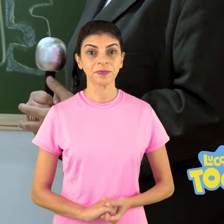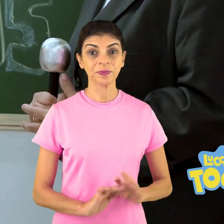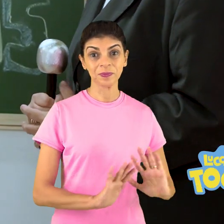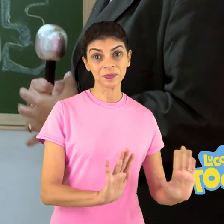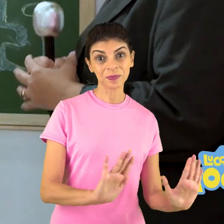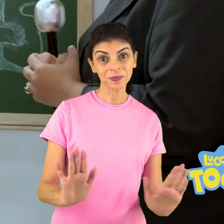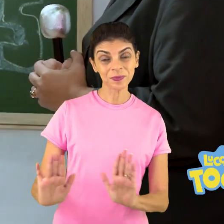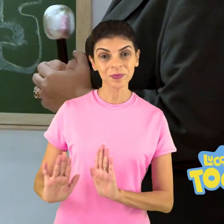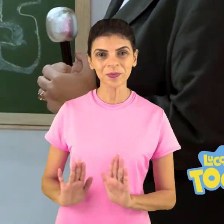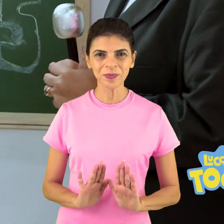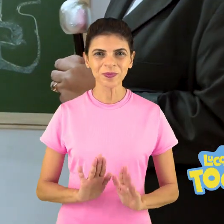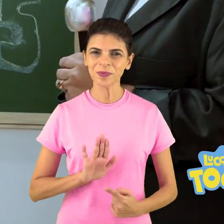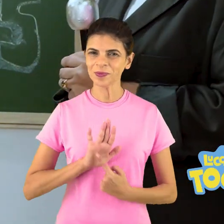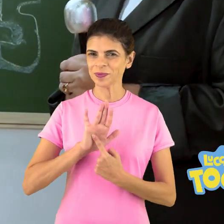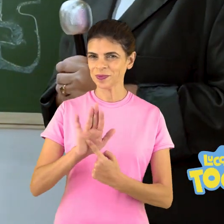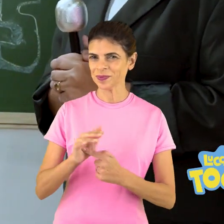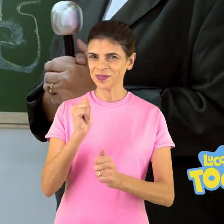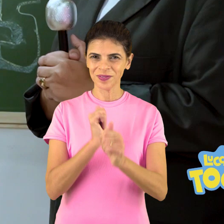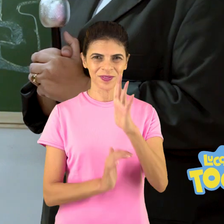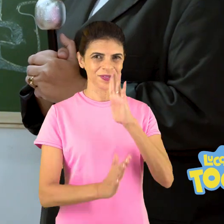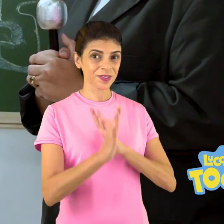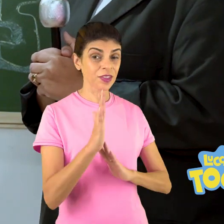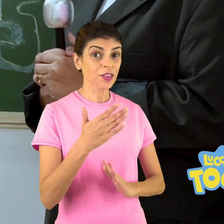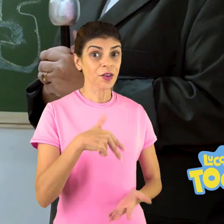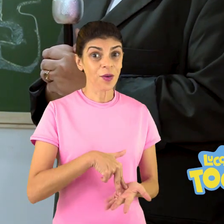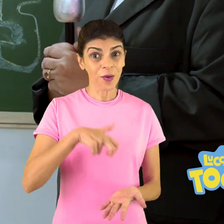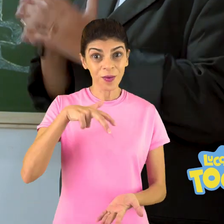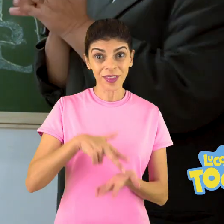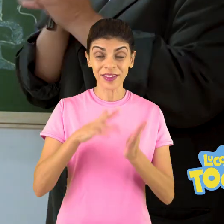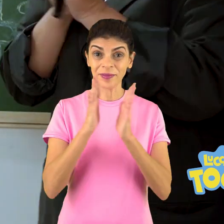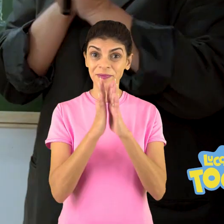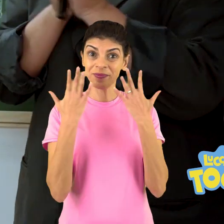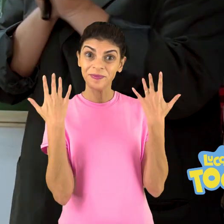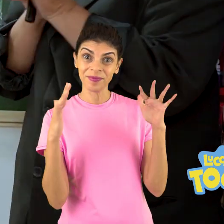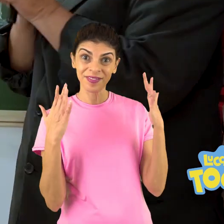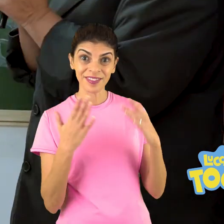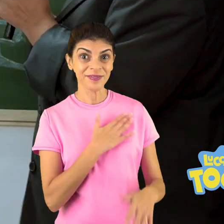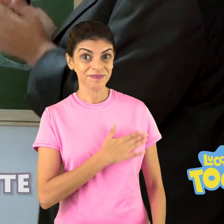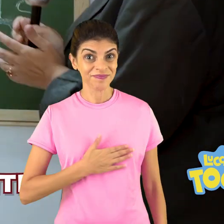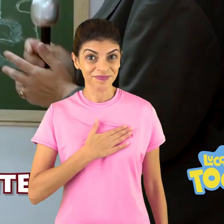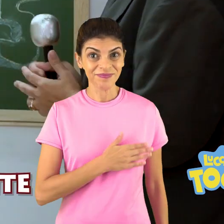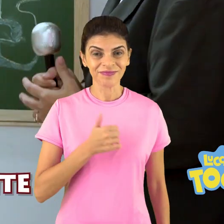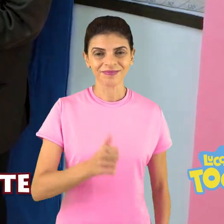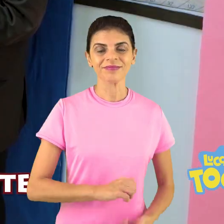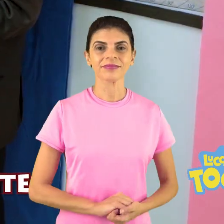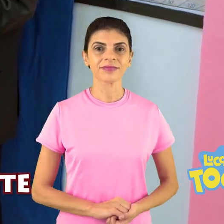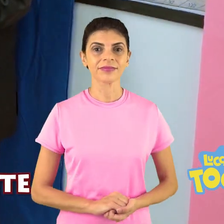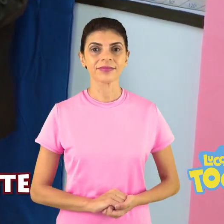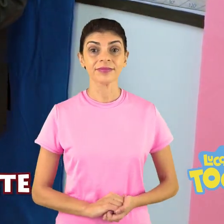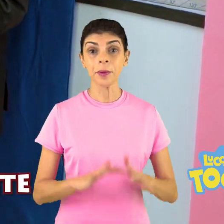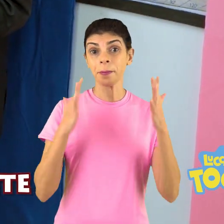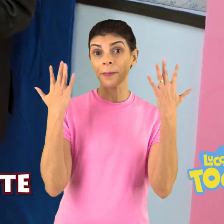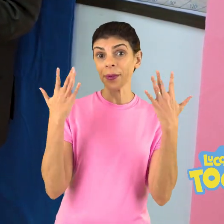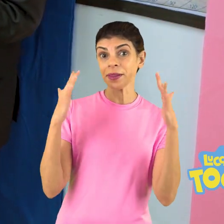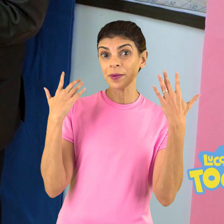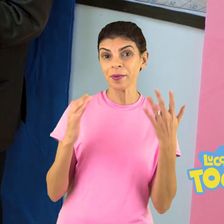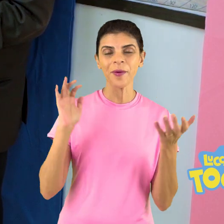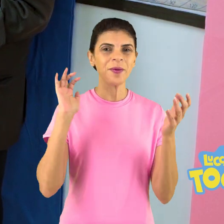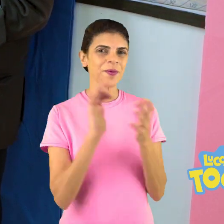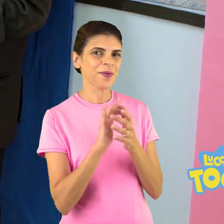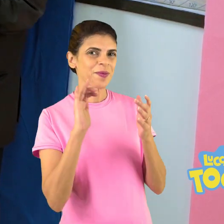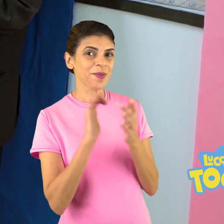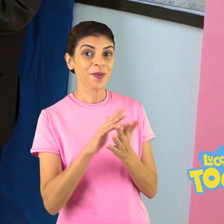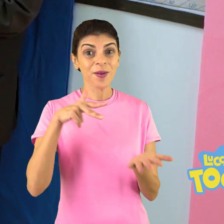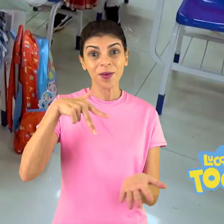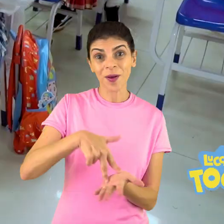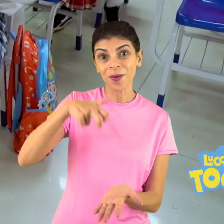Bom, pessoal, eu vou cantar. Se você está contente, bata palma. Se você está contente, bata